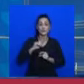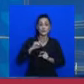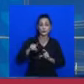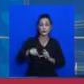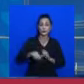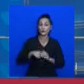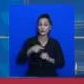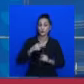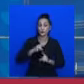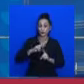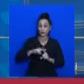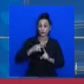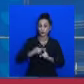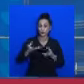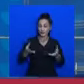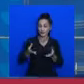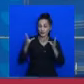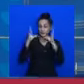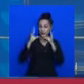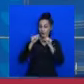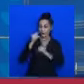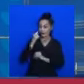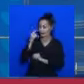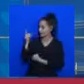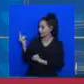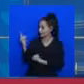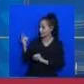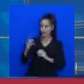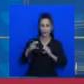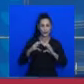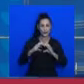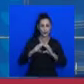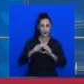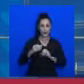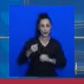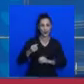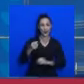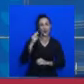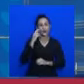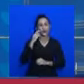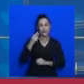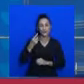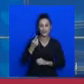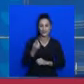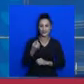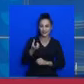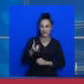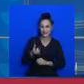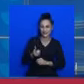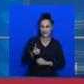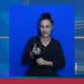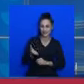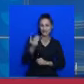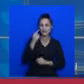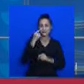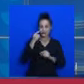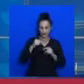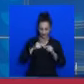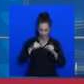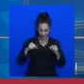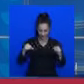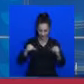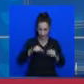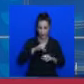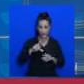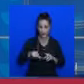número do segundo sorteio da dupla cena desta noite, bola rosa número 16. E vamos confirmar então